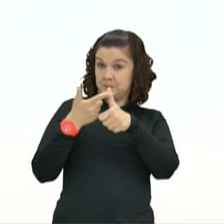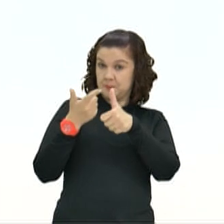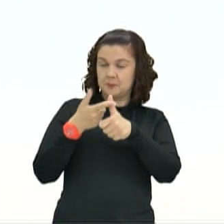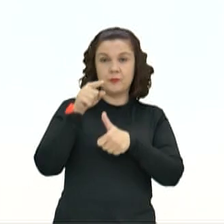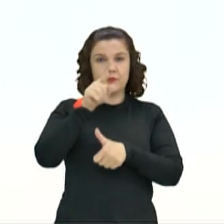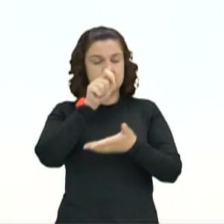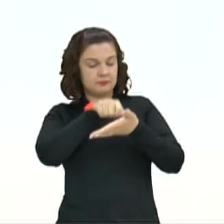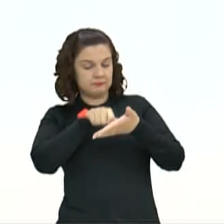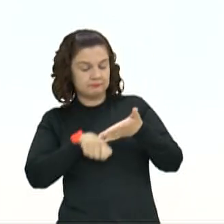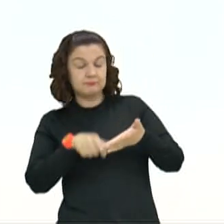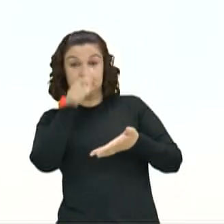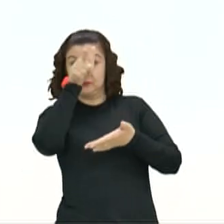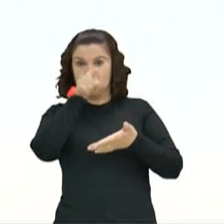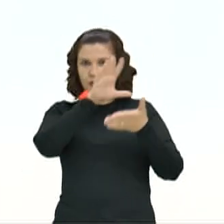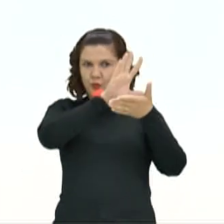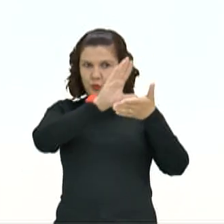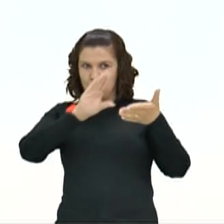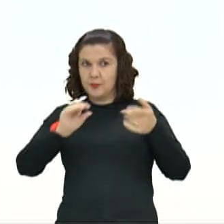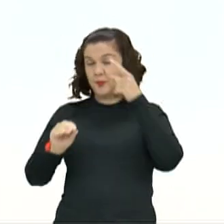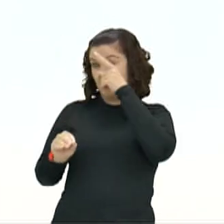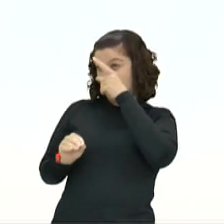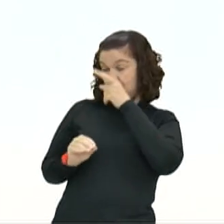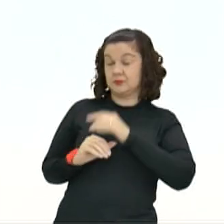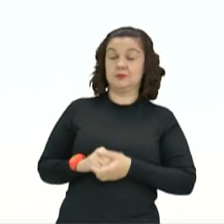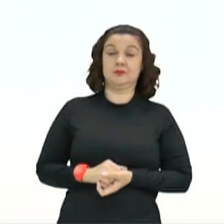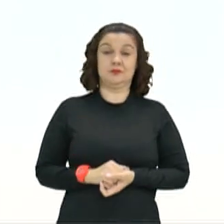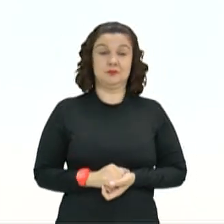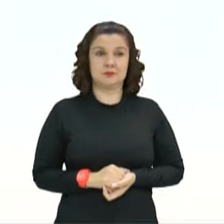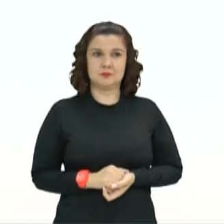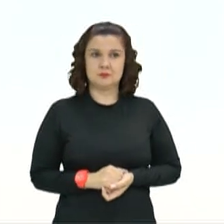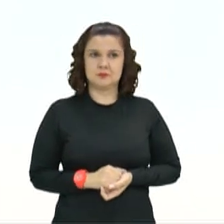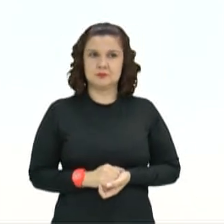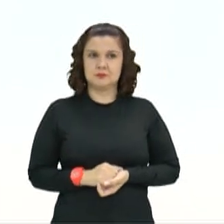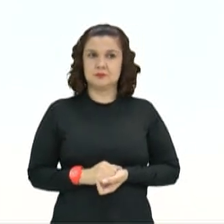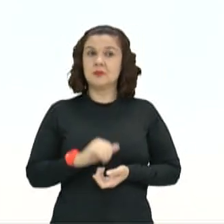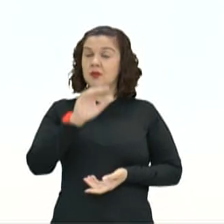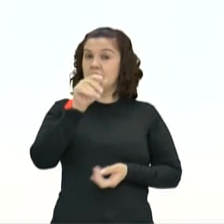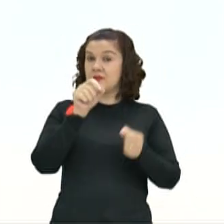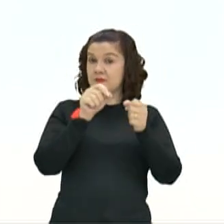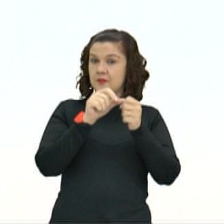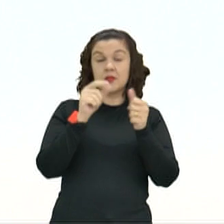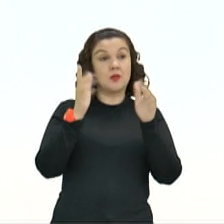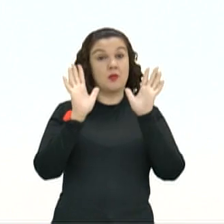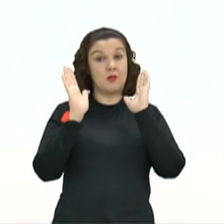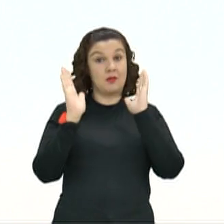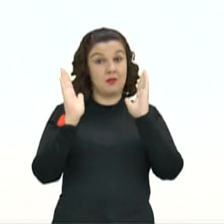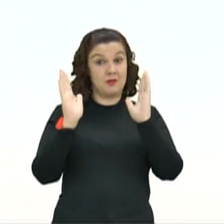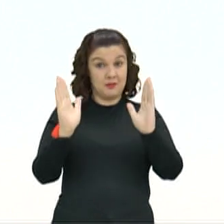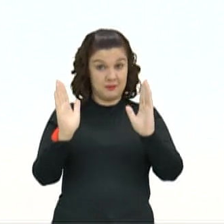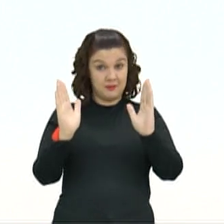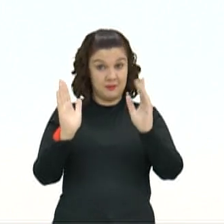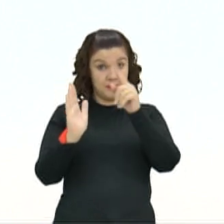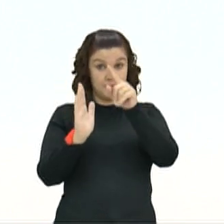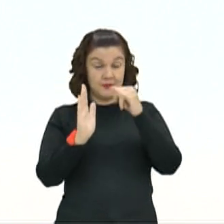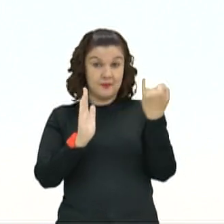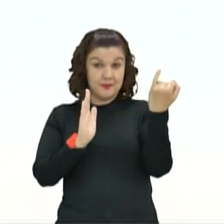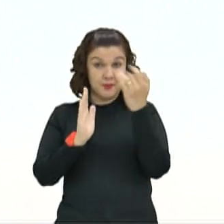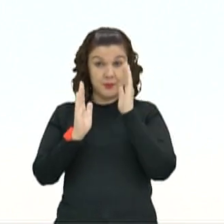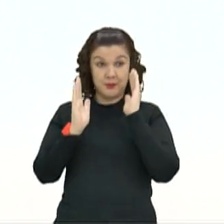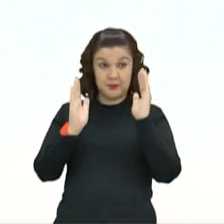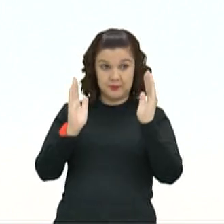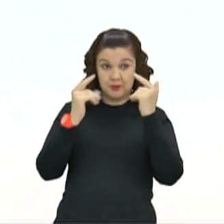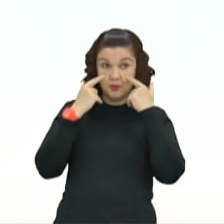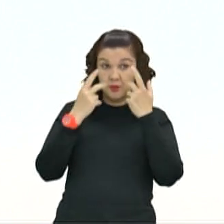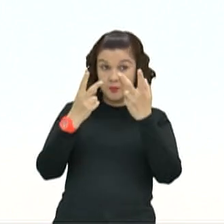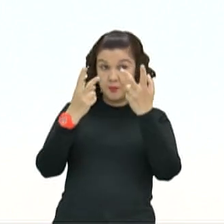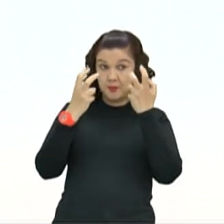você reescreve, né? 4 menos x sobre 1 mais x maior ou igual a zero. Tá. Uma coisa que é importante, ó,